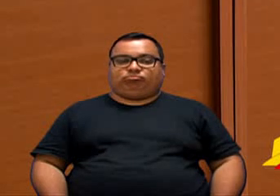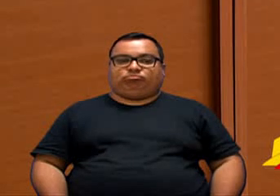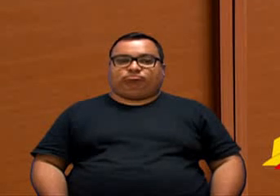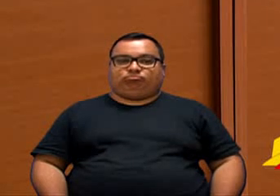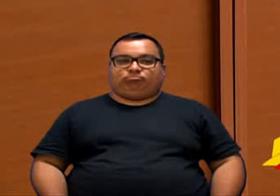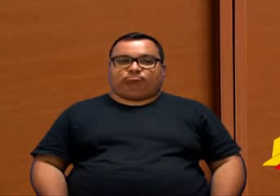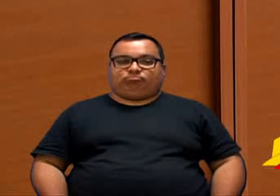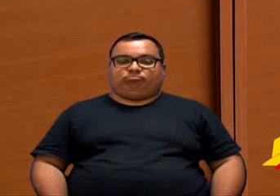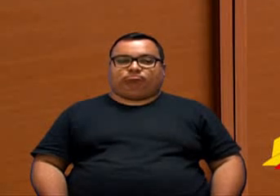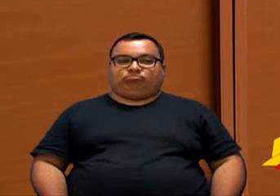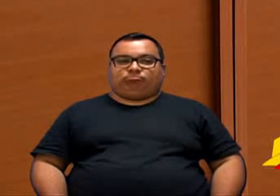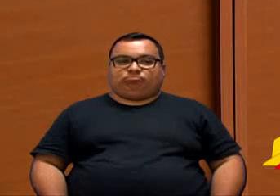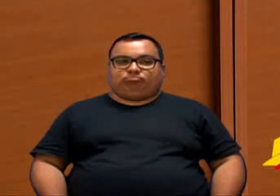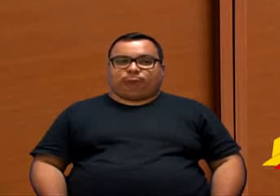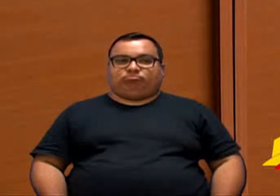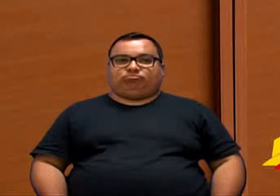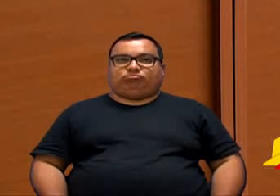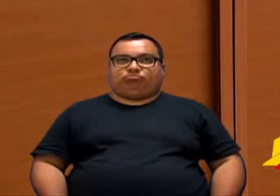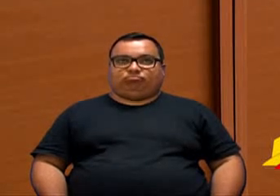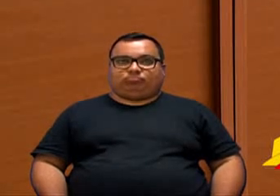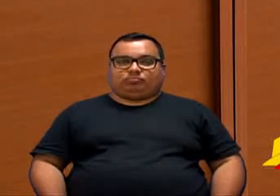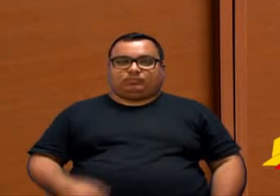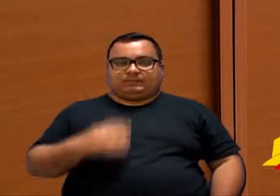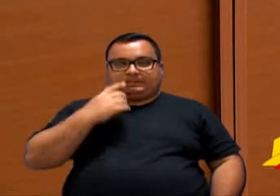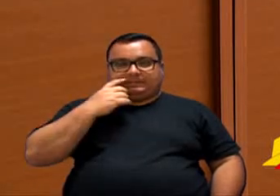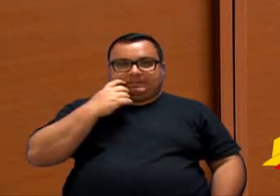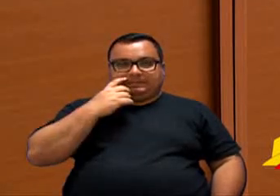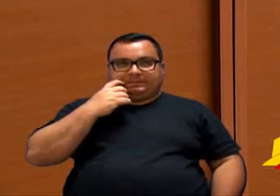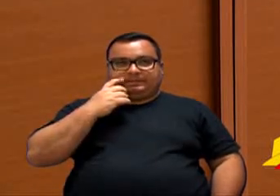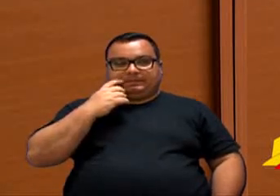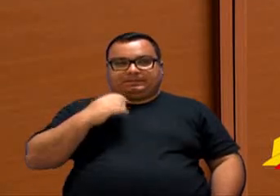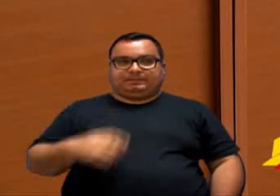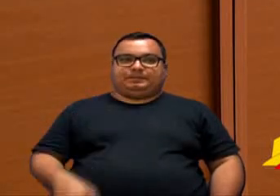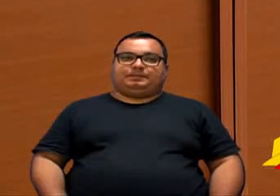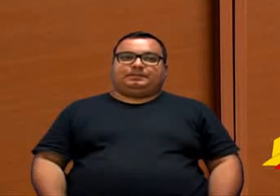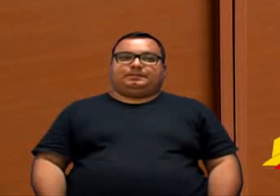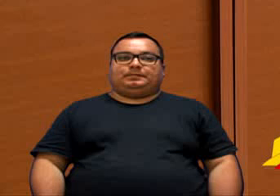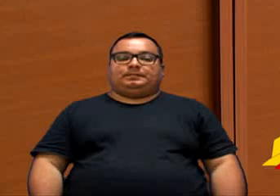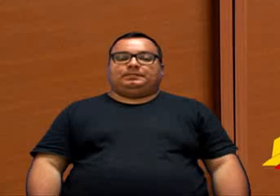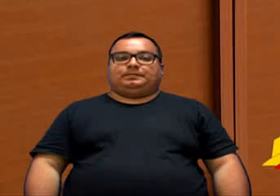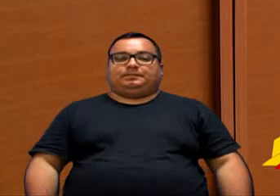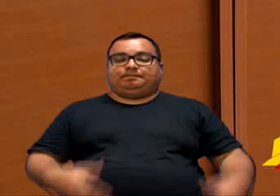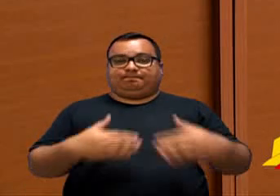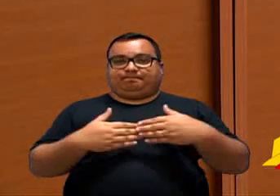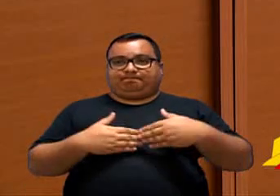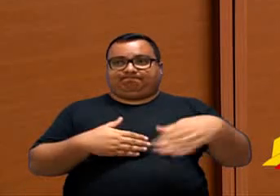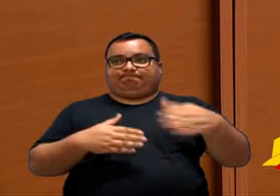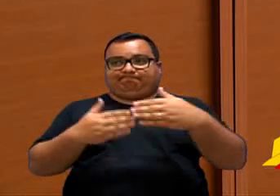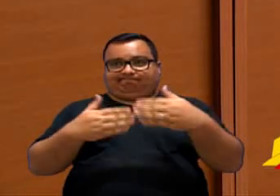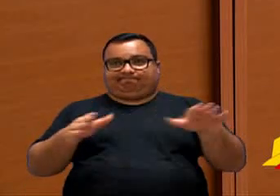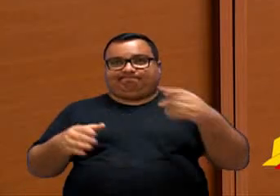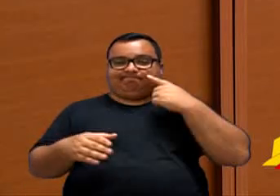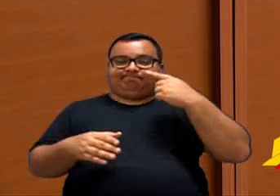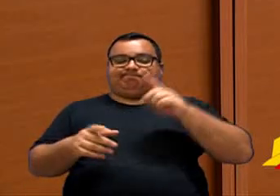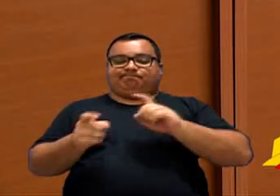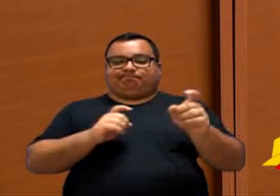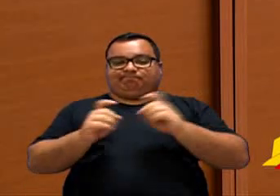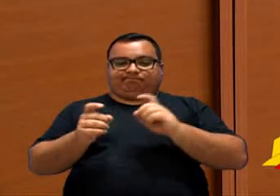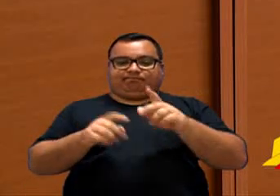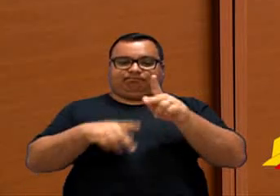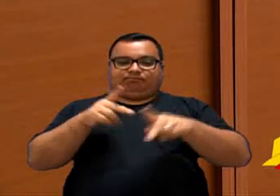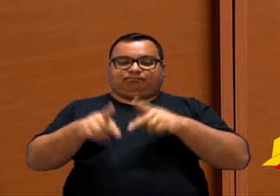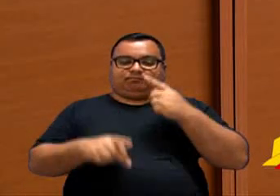Já é extraordinária. Só a liberação no... Está aberto já novamente.